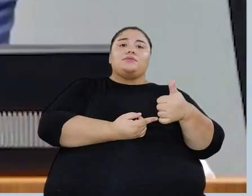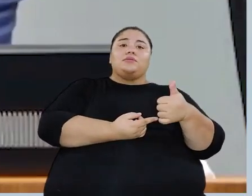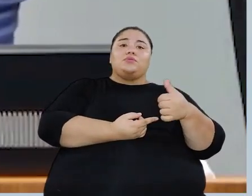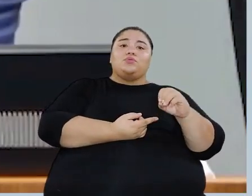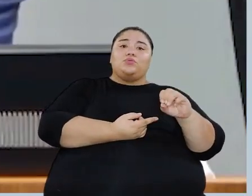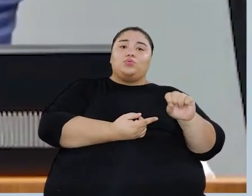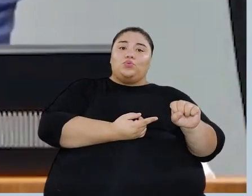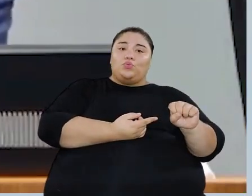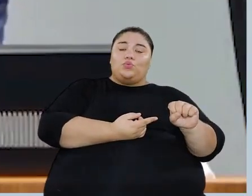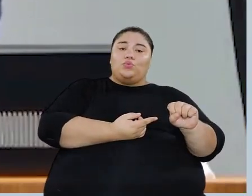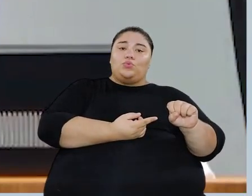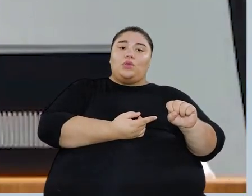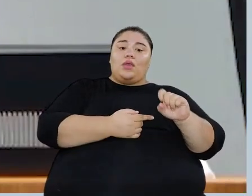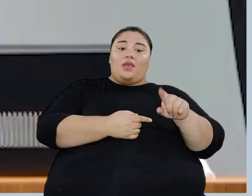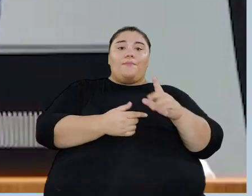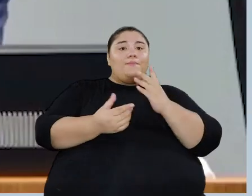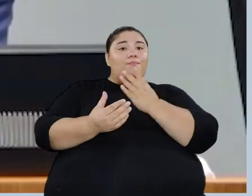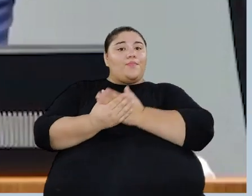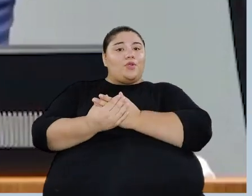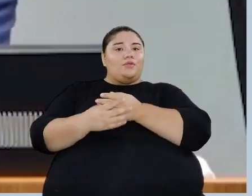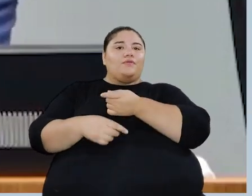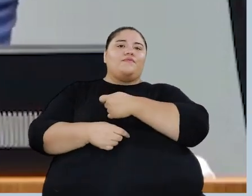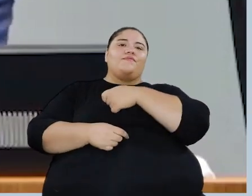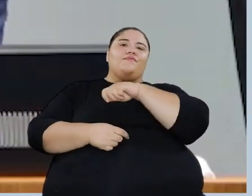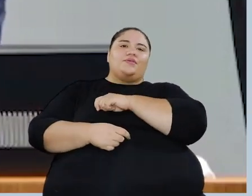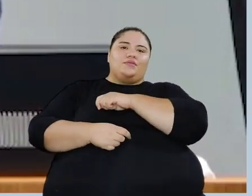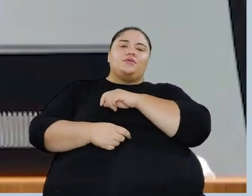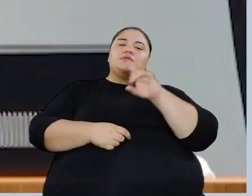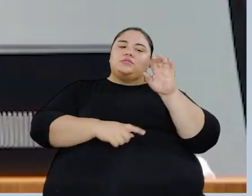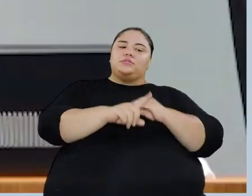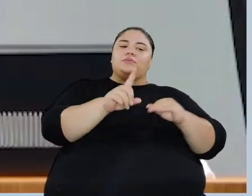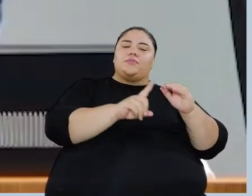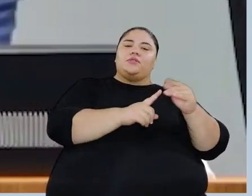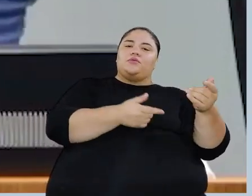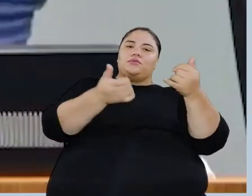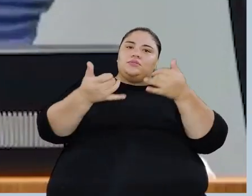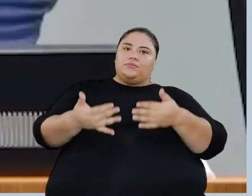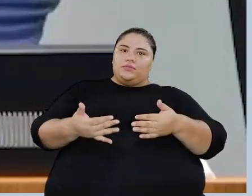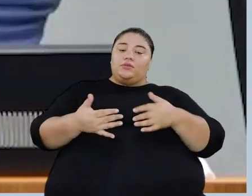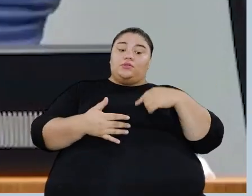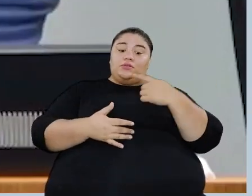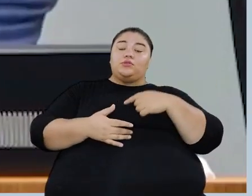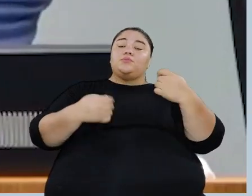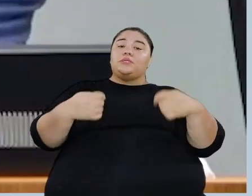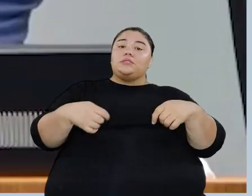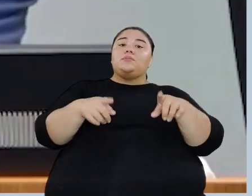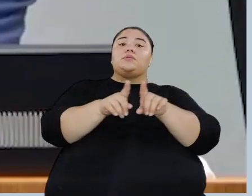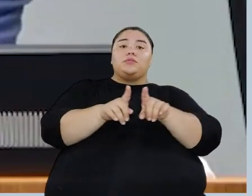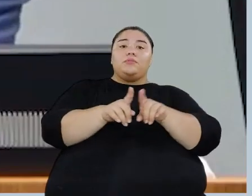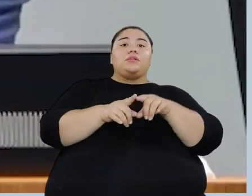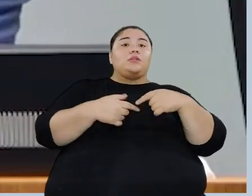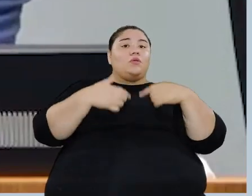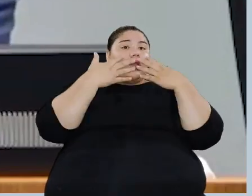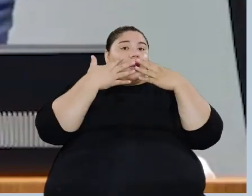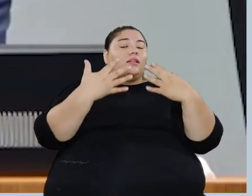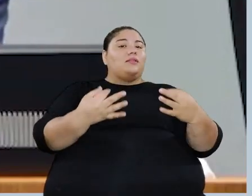108, que trata da parte de processo e fiscalização, que é justamente isso que o desembargador Mairan fala. Quer dizer, nós precisamos também ter